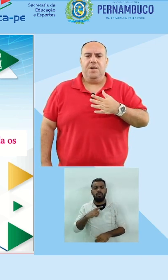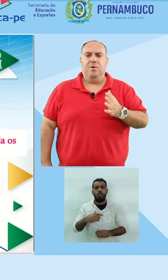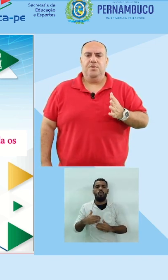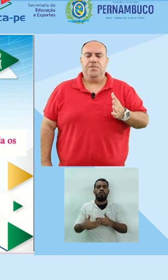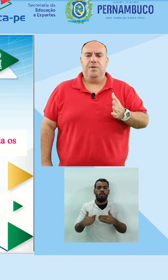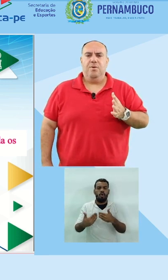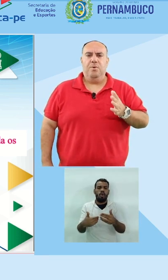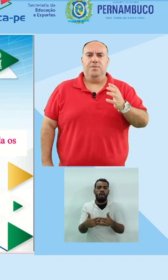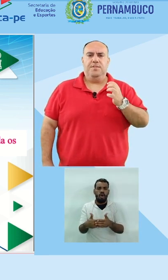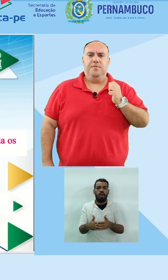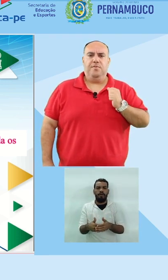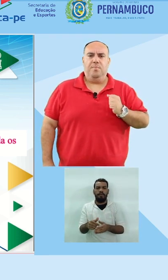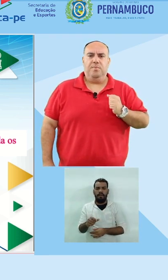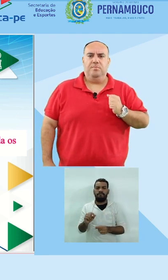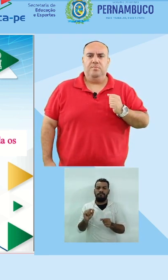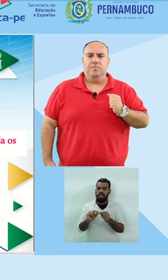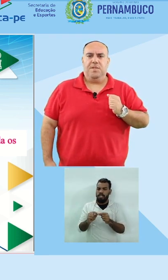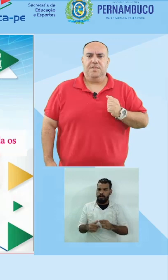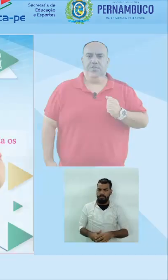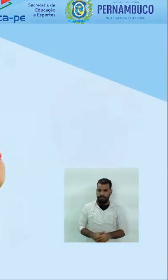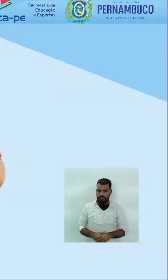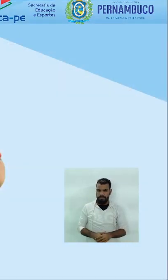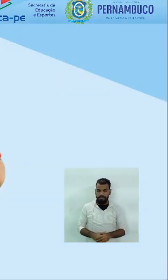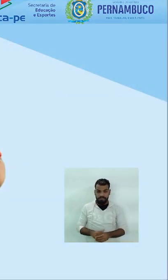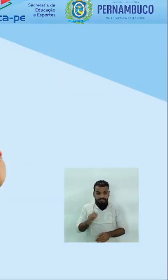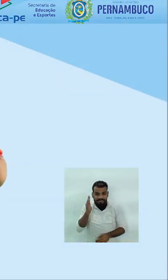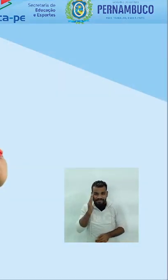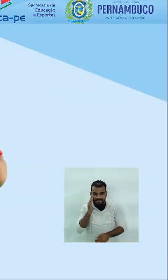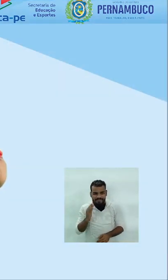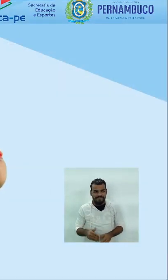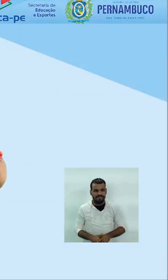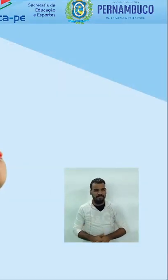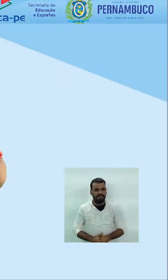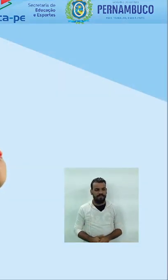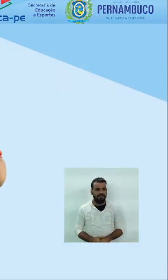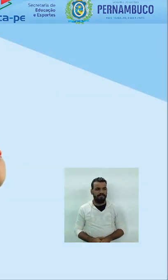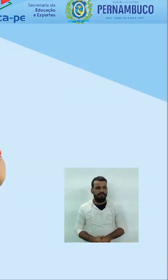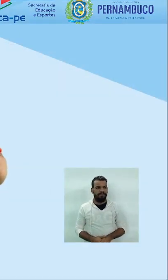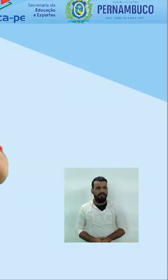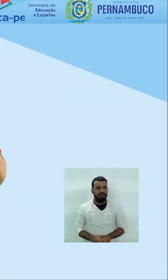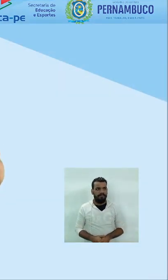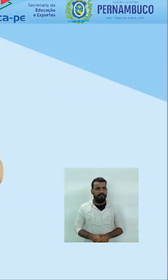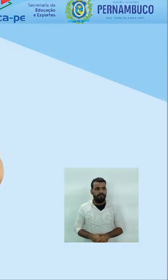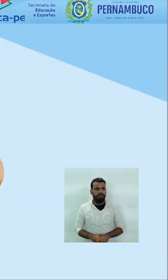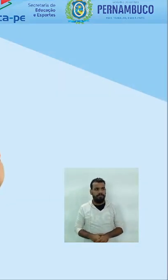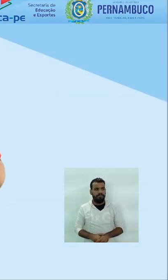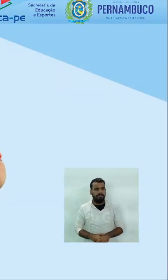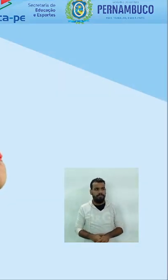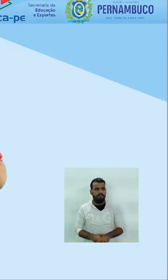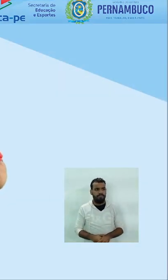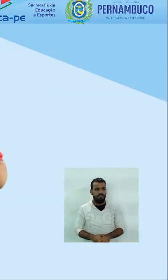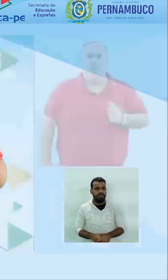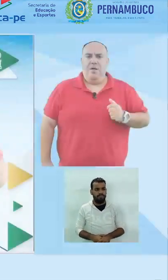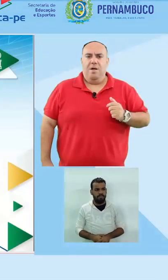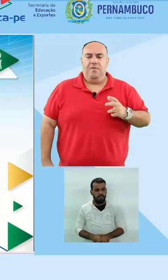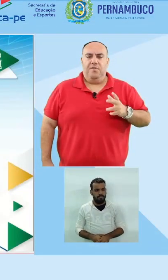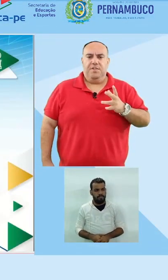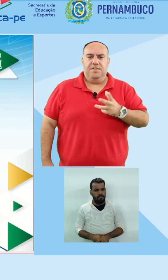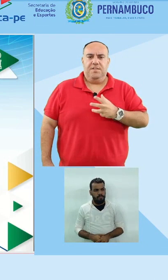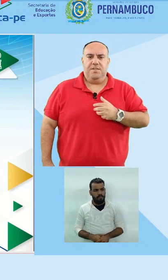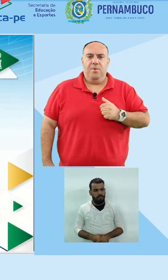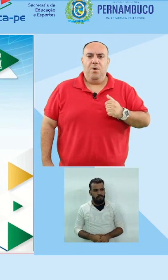formação da rocha onde se formam. Tá certo, estudante? Vamos lá na tela. O que é a fossilização?